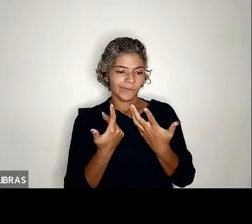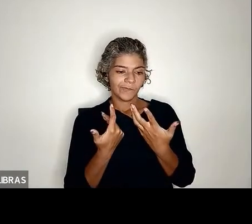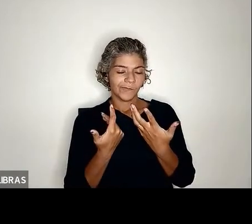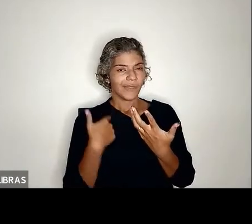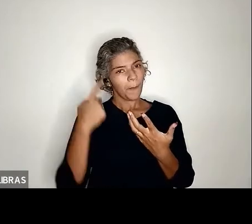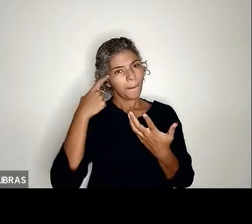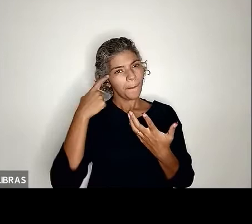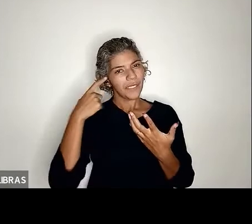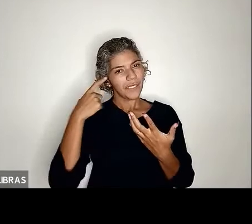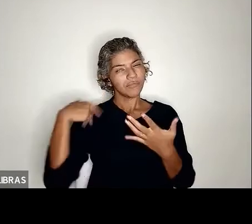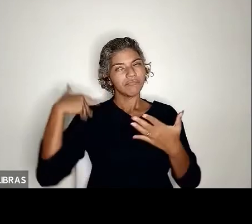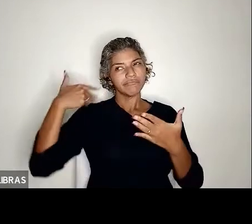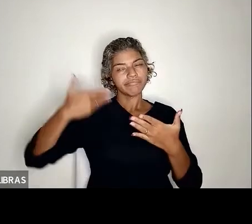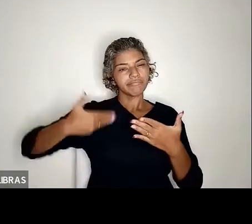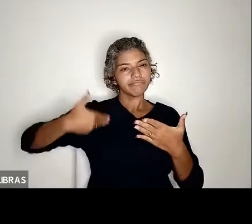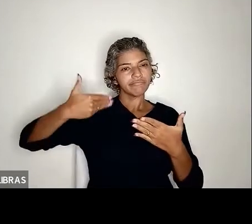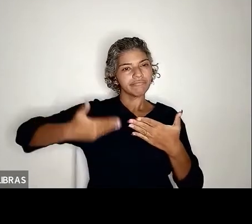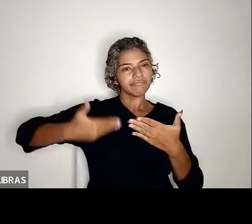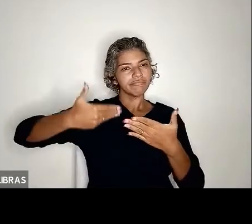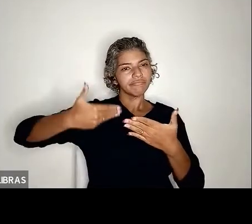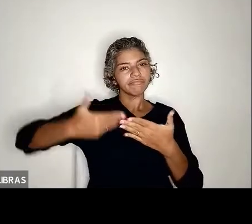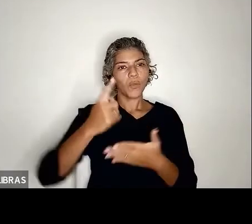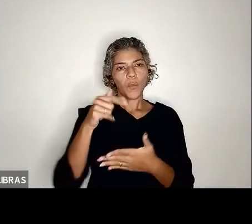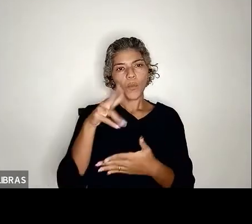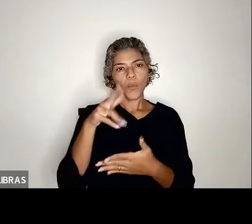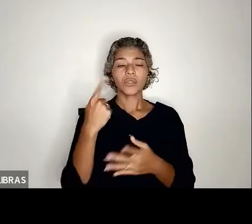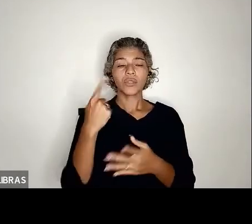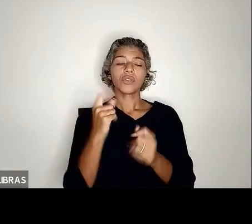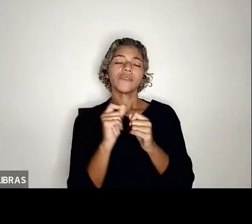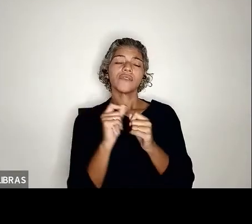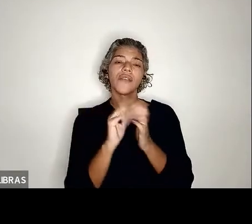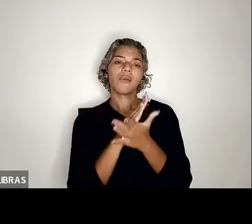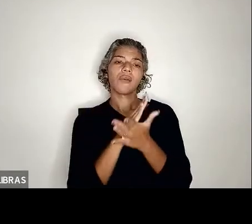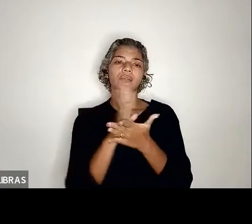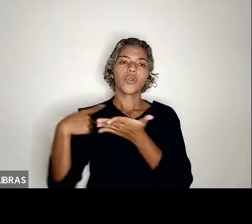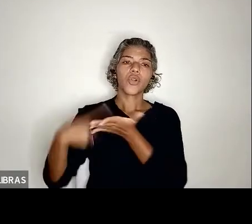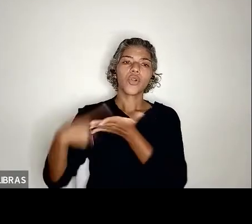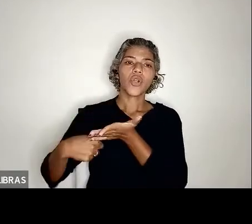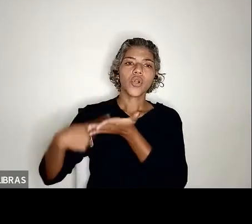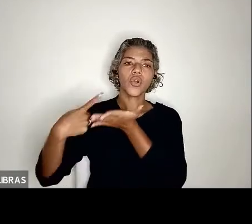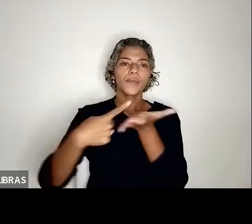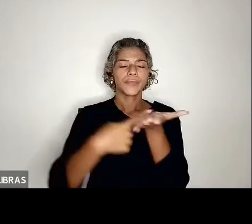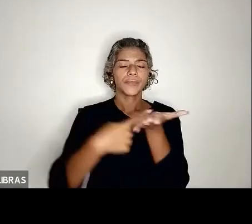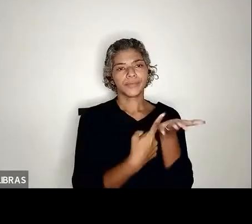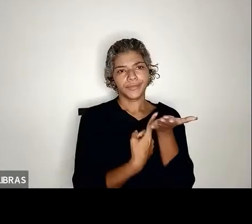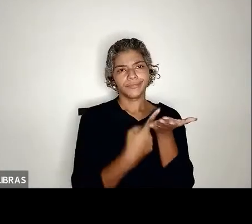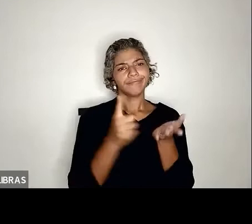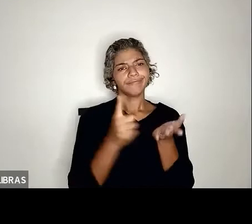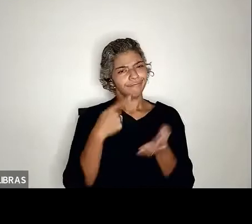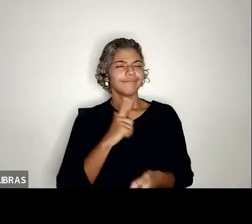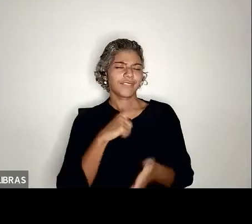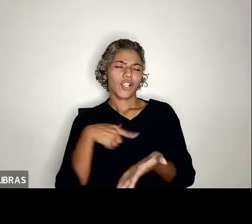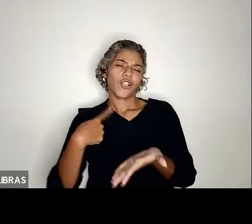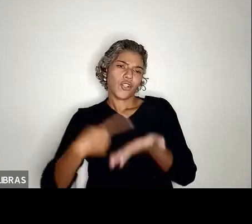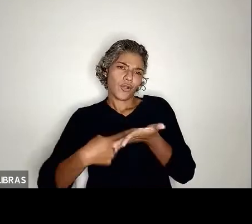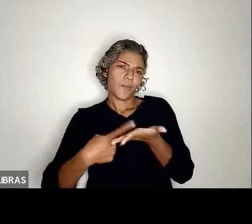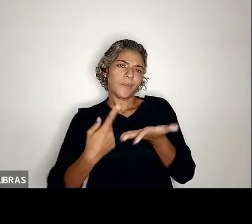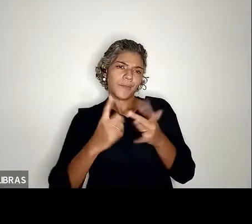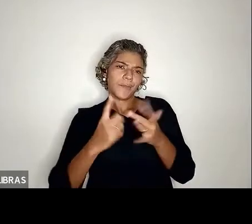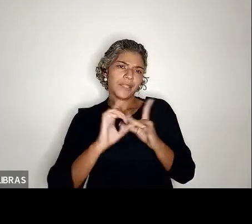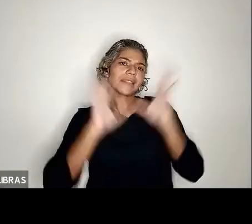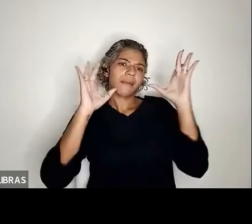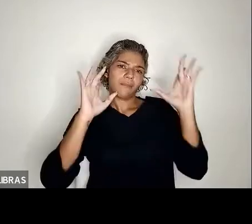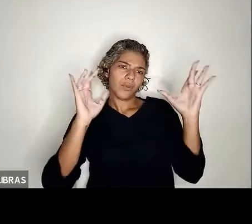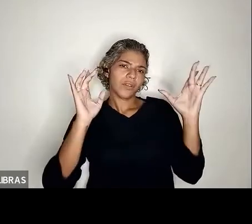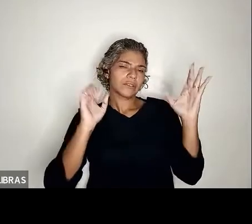ano, a gente foi construindo alguns compromissos. Claro que a gente tem compromisso com a democracia, o que hoje não é banal reafirmar o